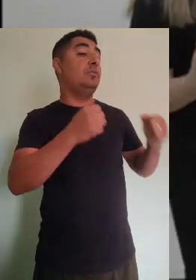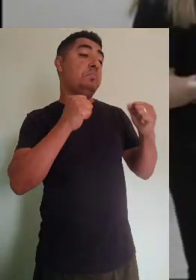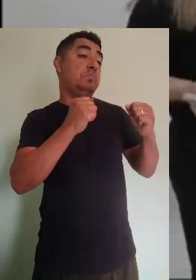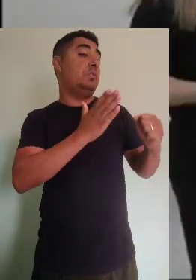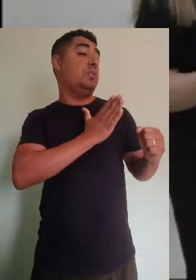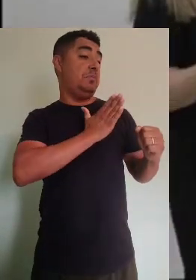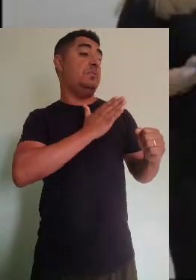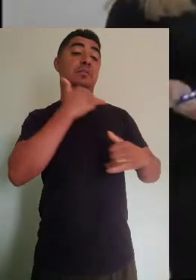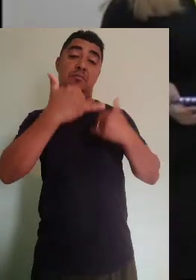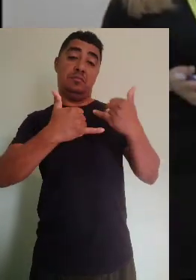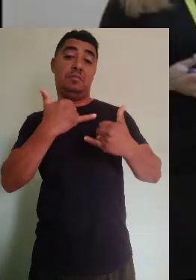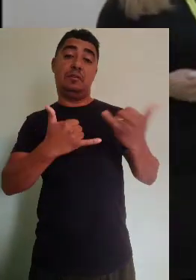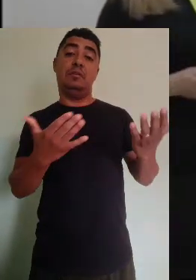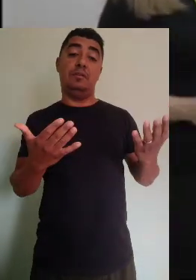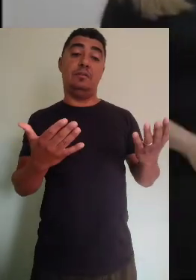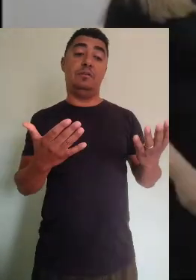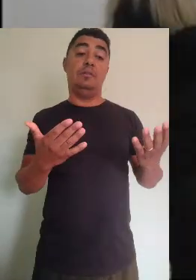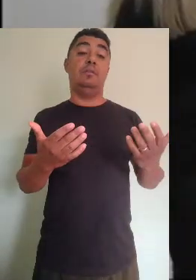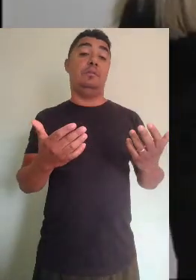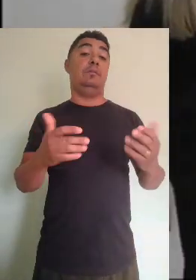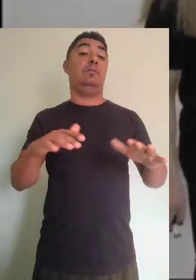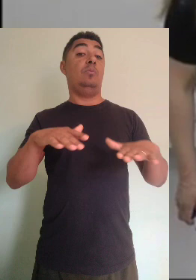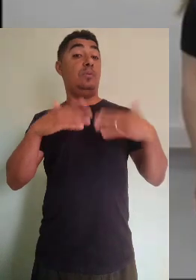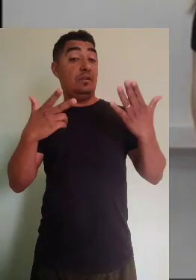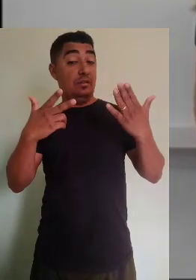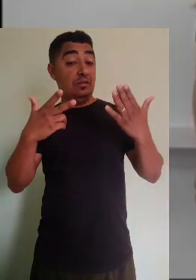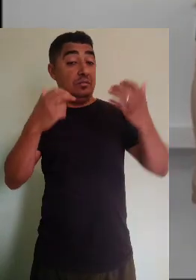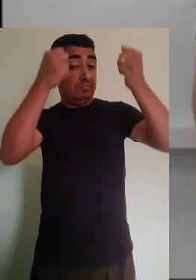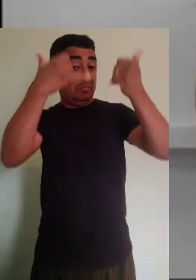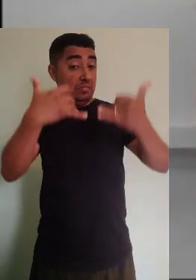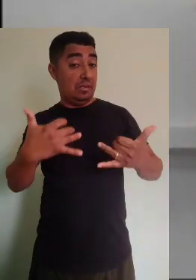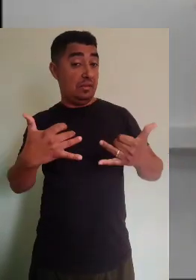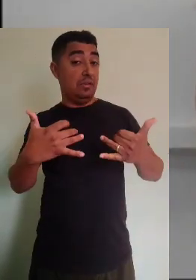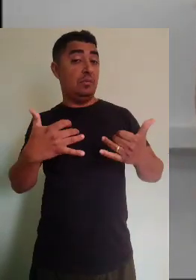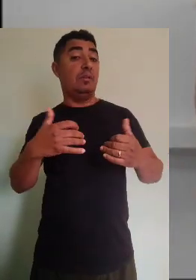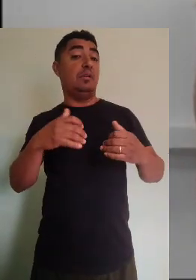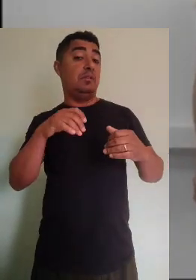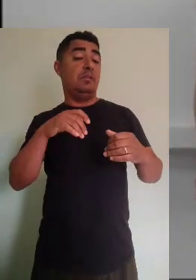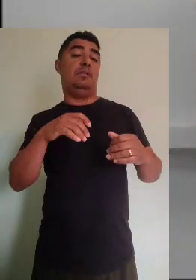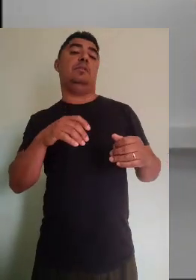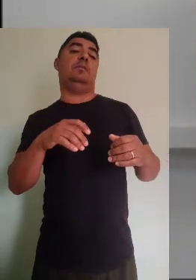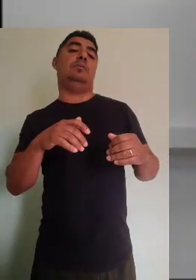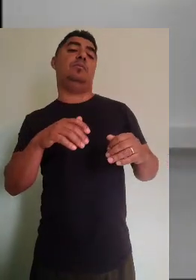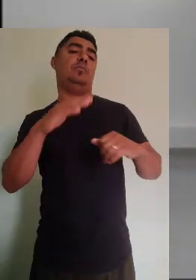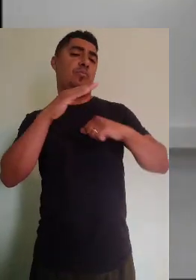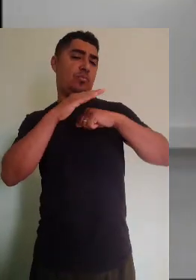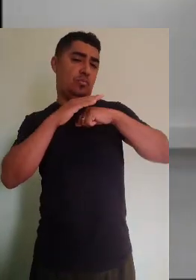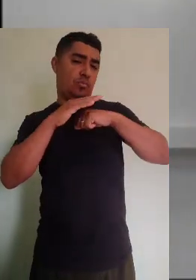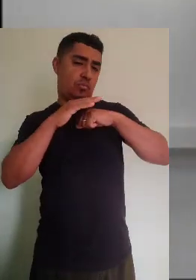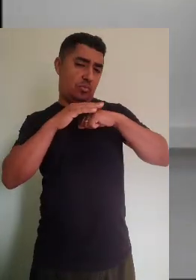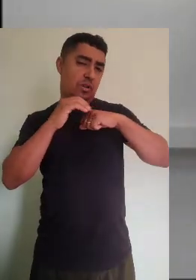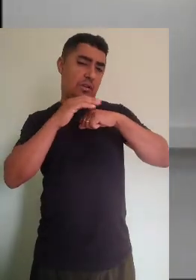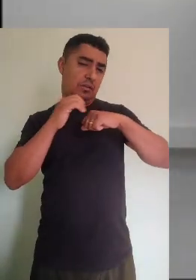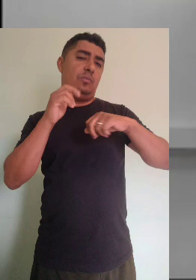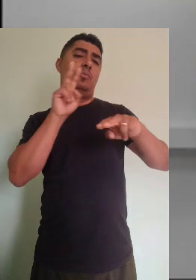de amizade, uma brincadeira. Né? Quando a gente fala isso, né, sobre essas questões de cuidado,